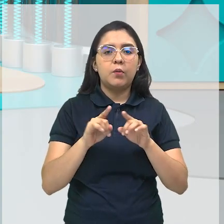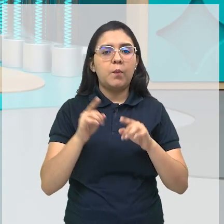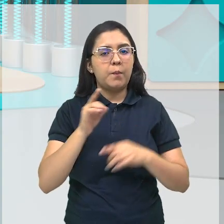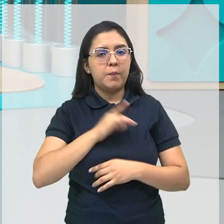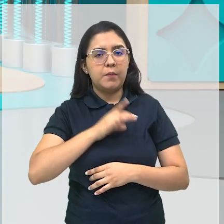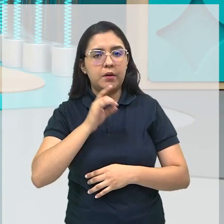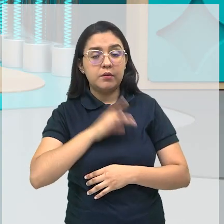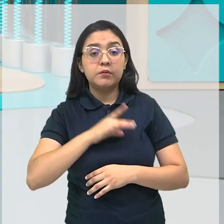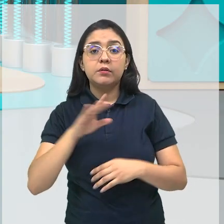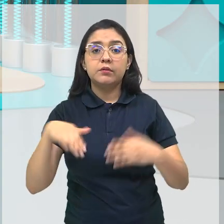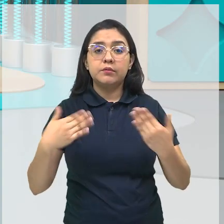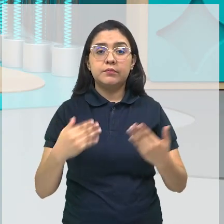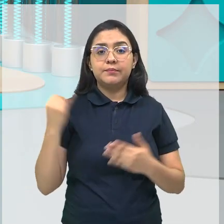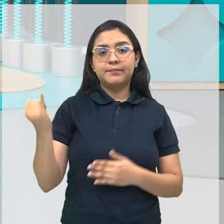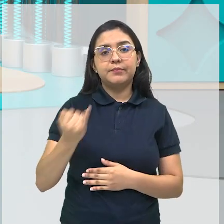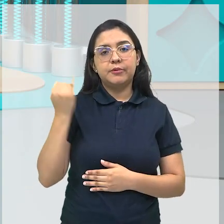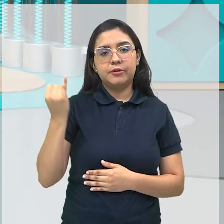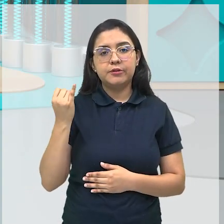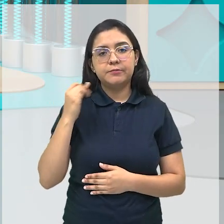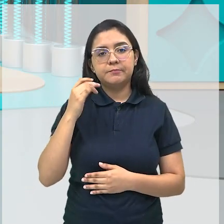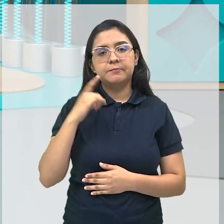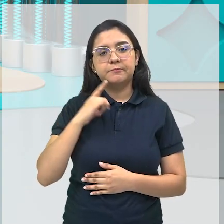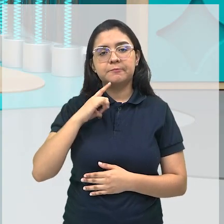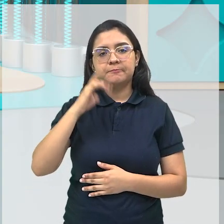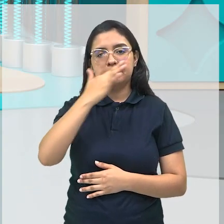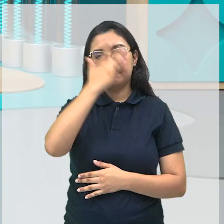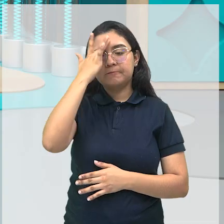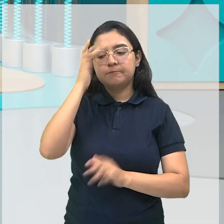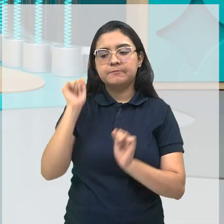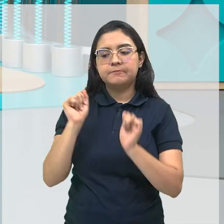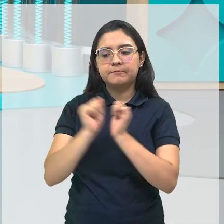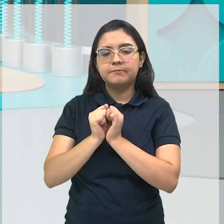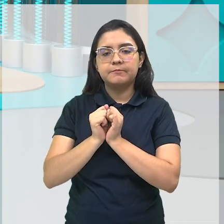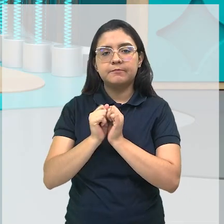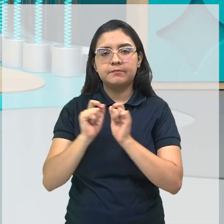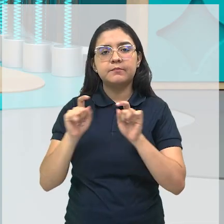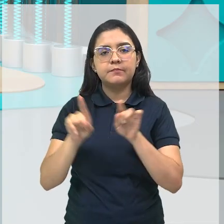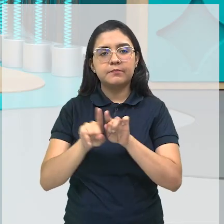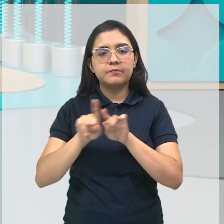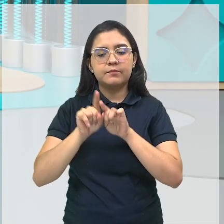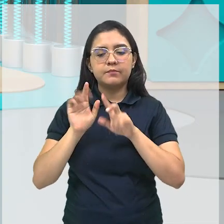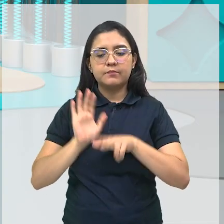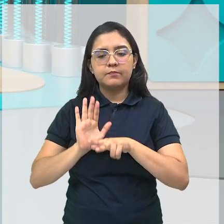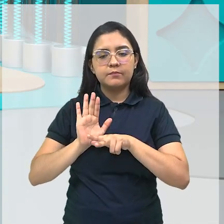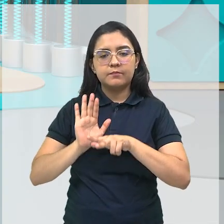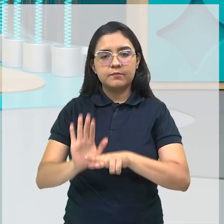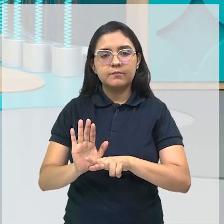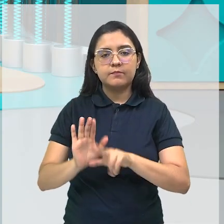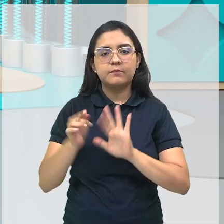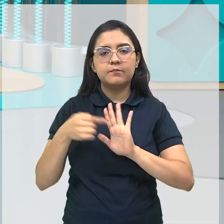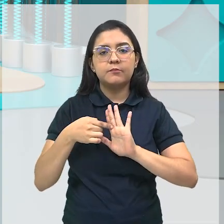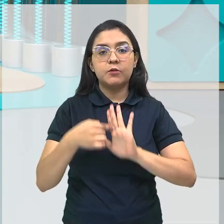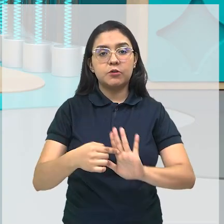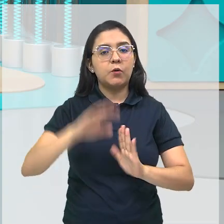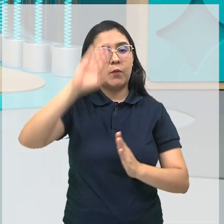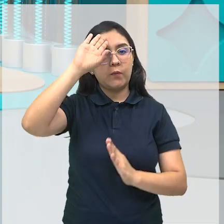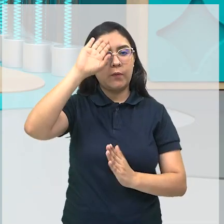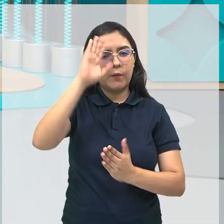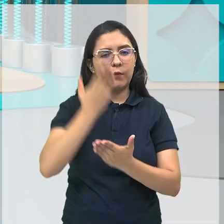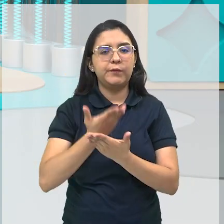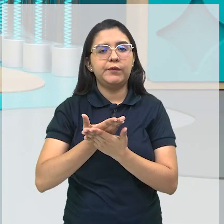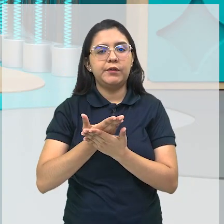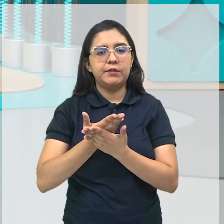necessário que tenha alguém que chegue ali e ofereça esse suporte emocional, demonstrando confiança,